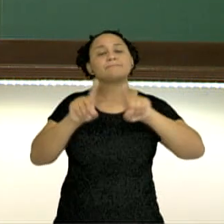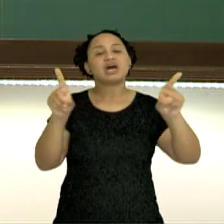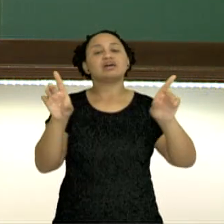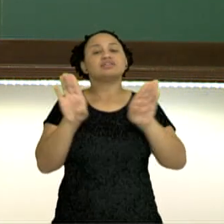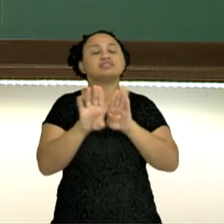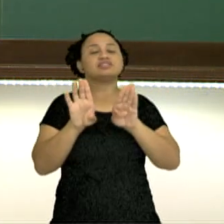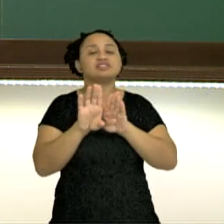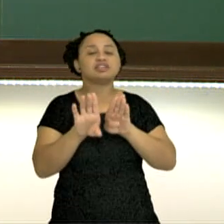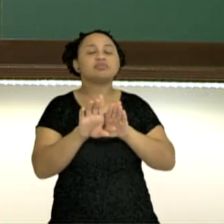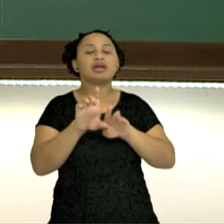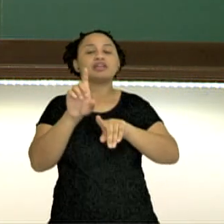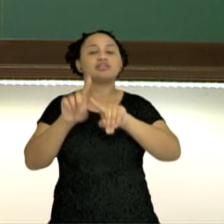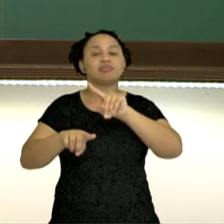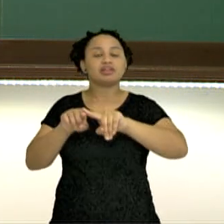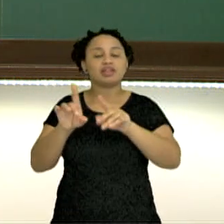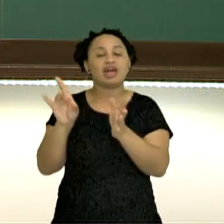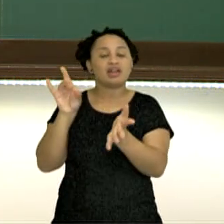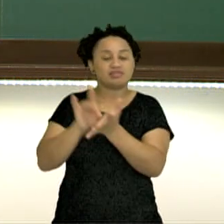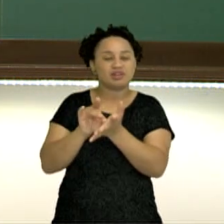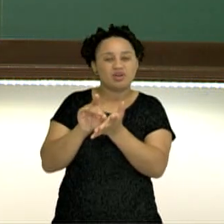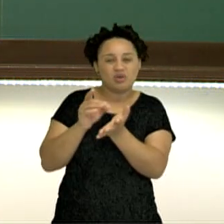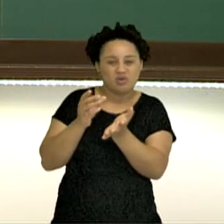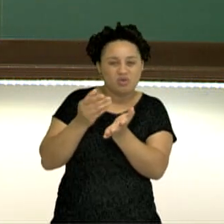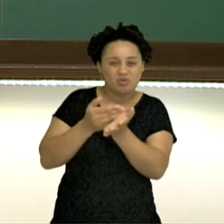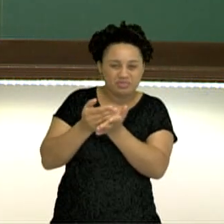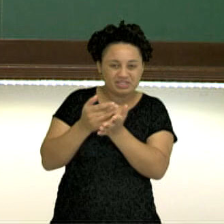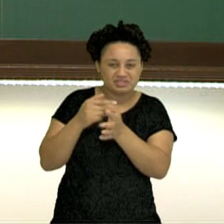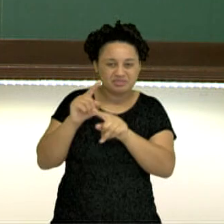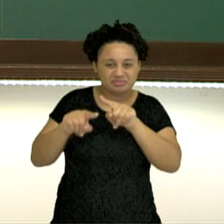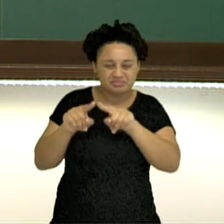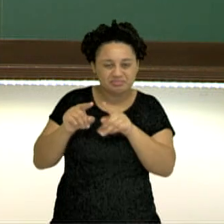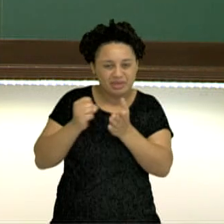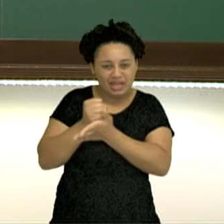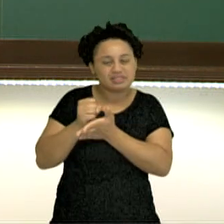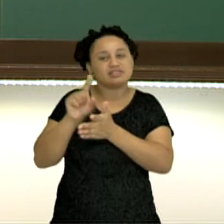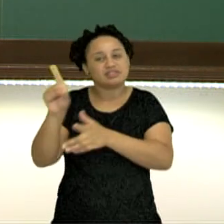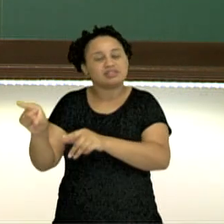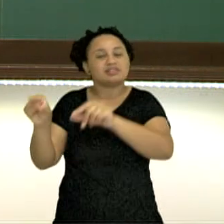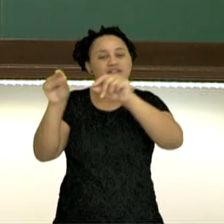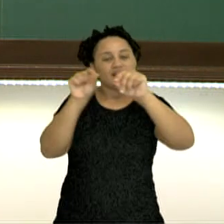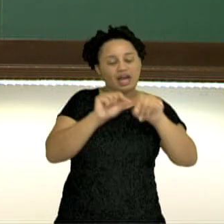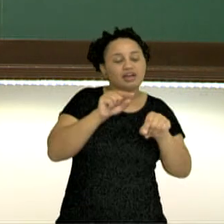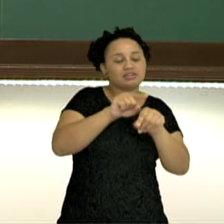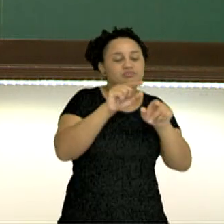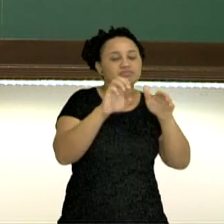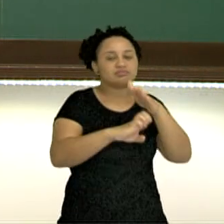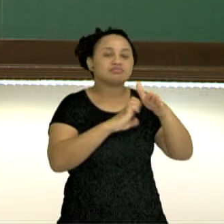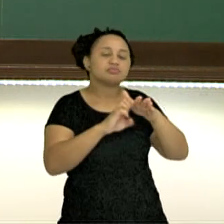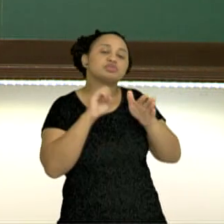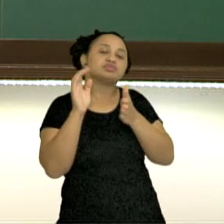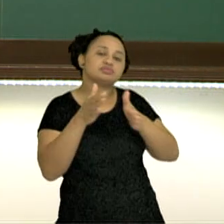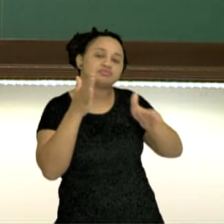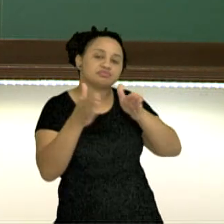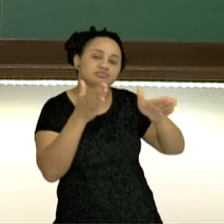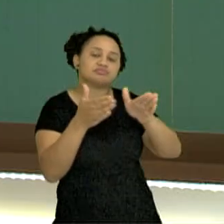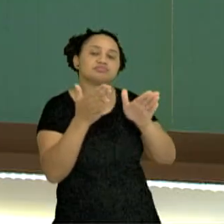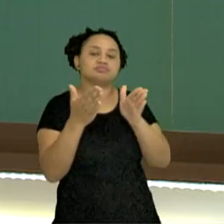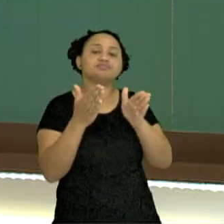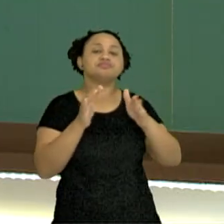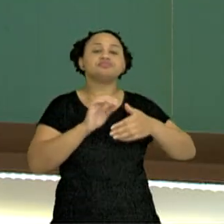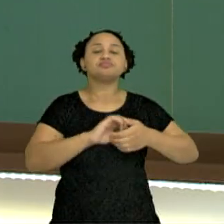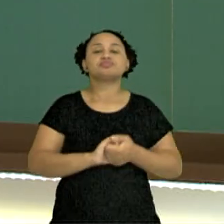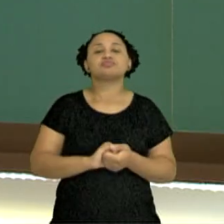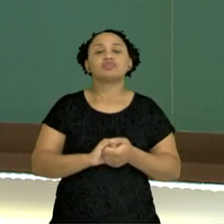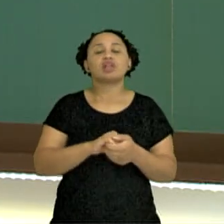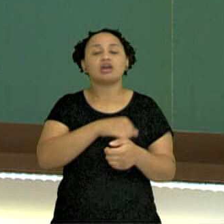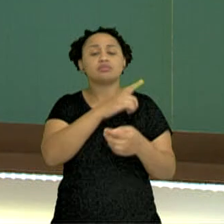de trazer matéria-prima para a indústria para que ela possa produzir e beneficiar ali essa matéria-prima. Uma